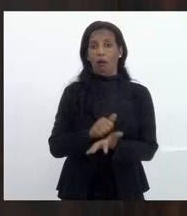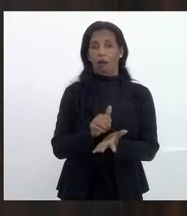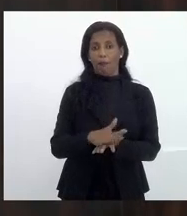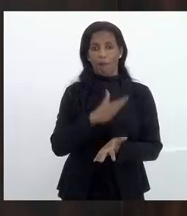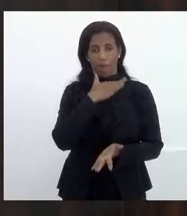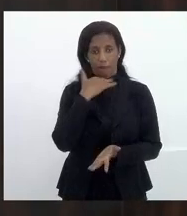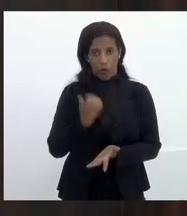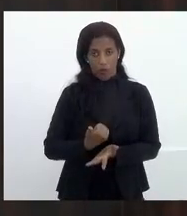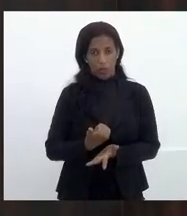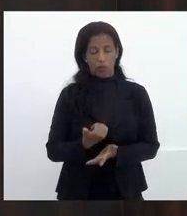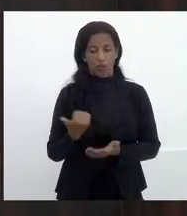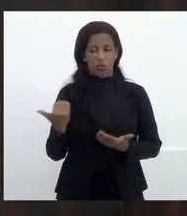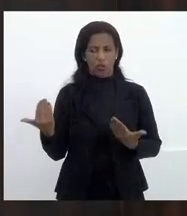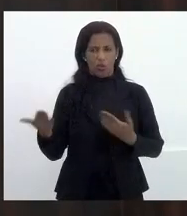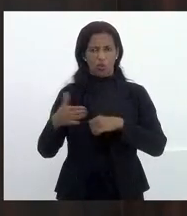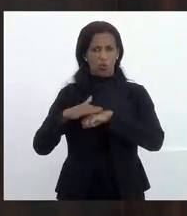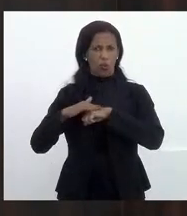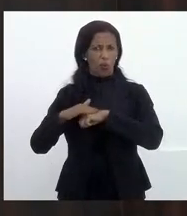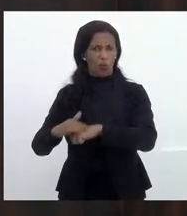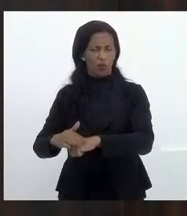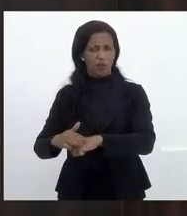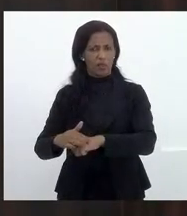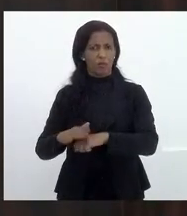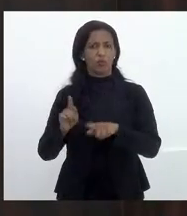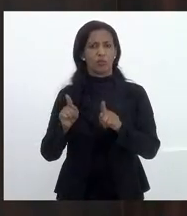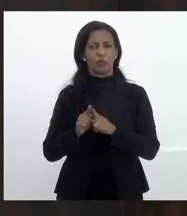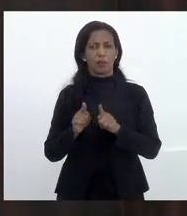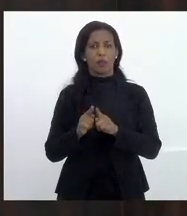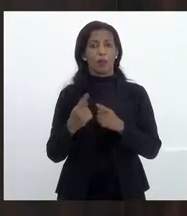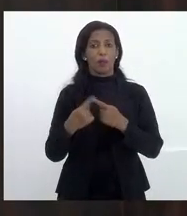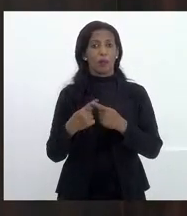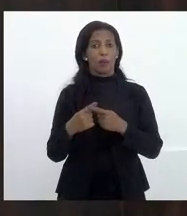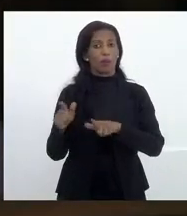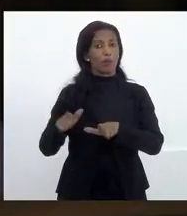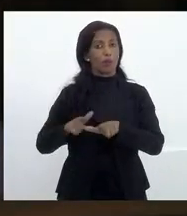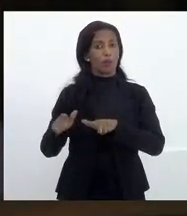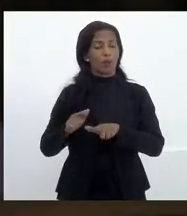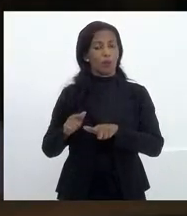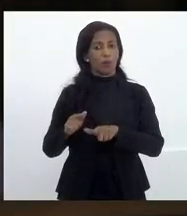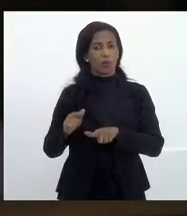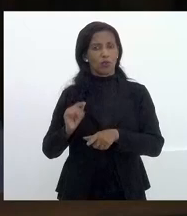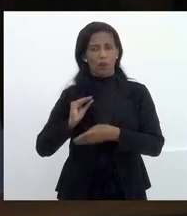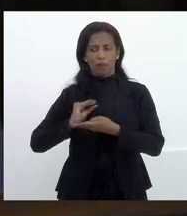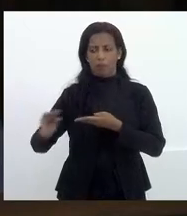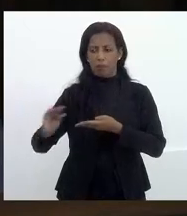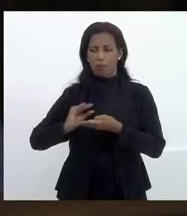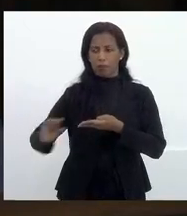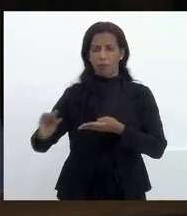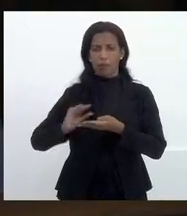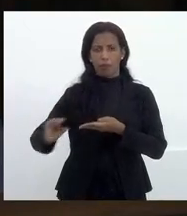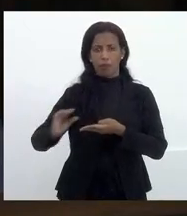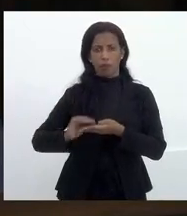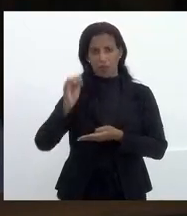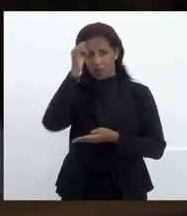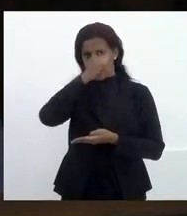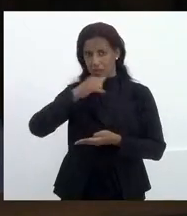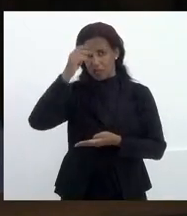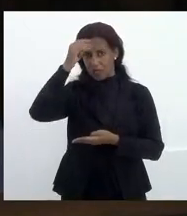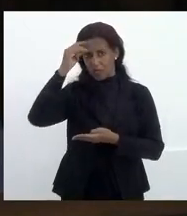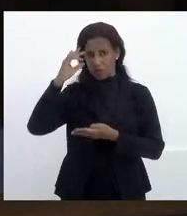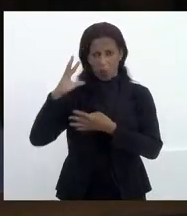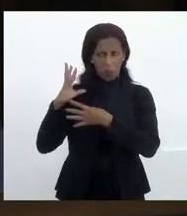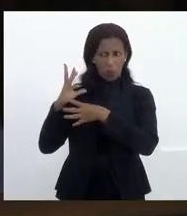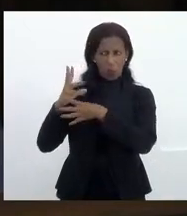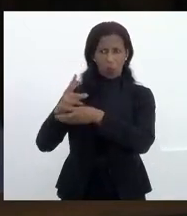nós conversávamos aqui beber o enriquecimento sem causa do Estado porque o servidor contribuiu se ele antigo Então nem